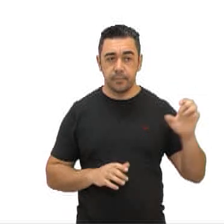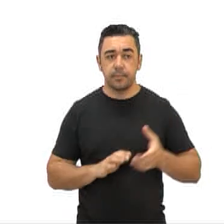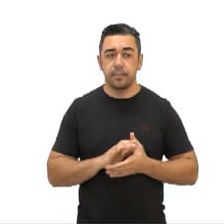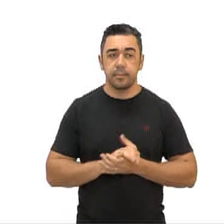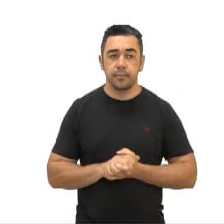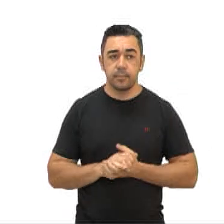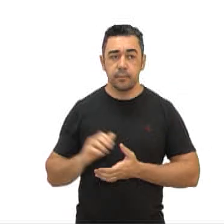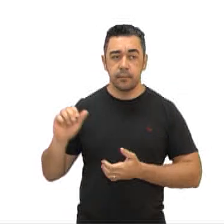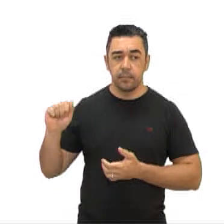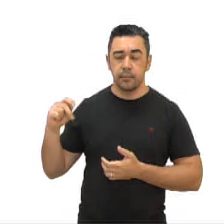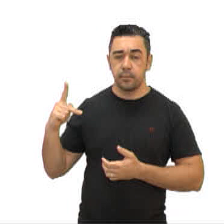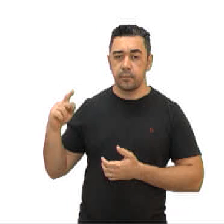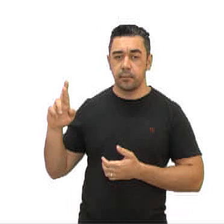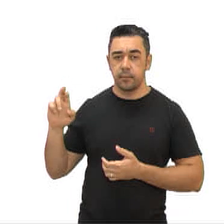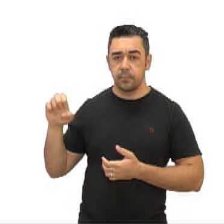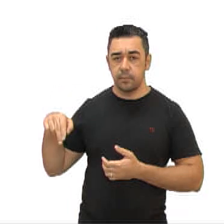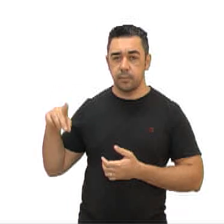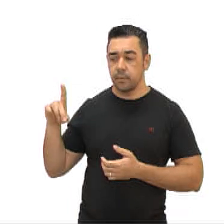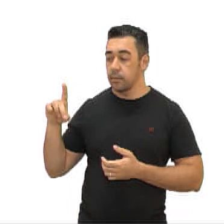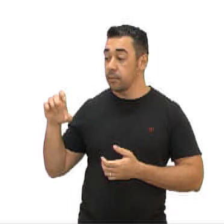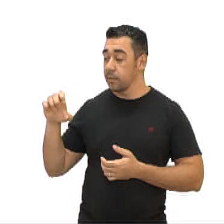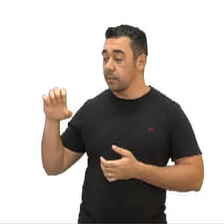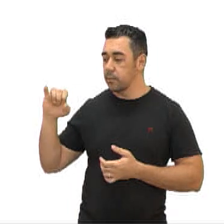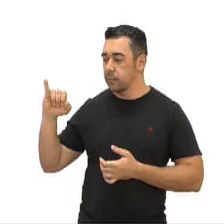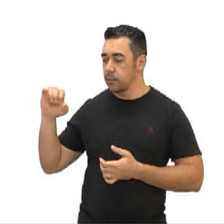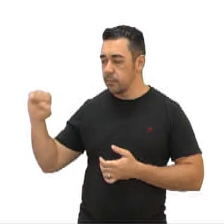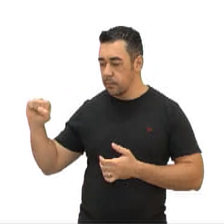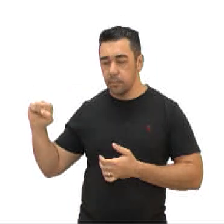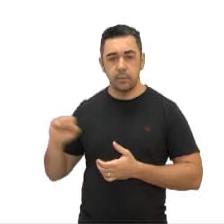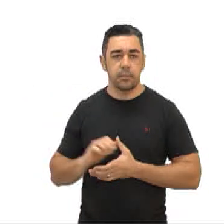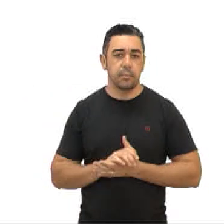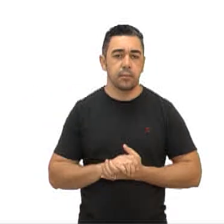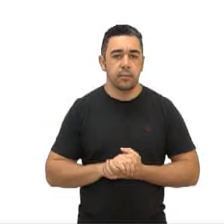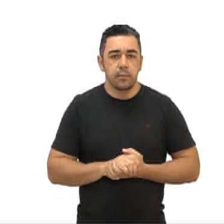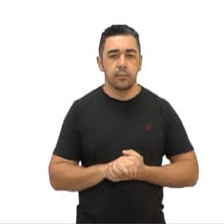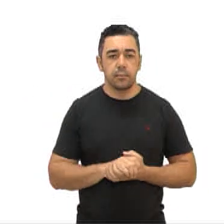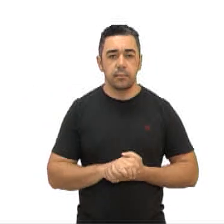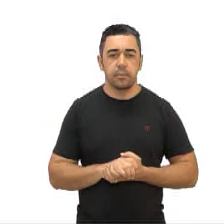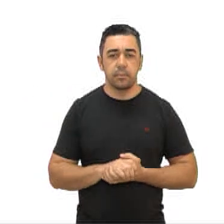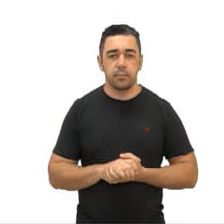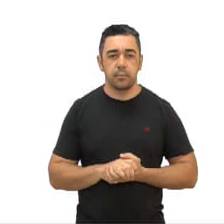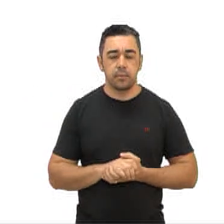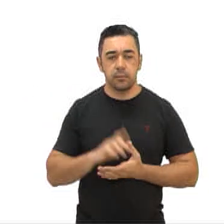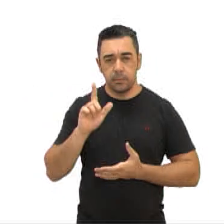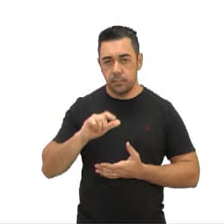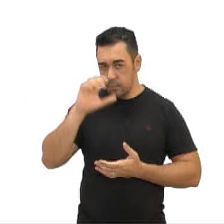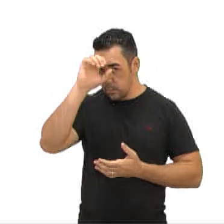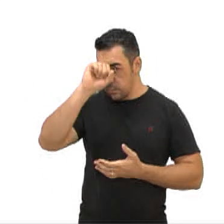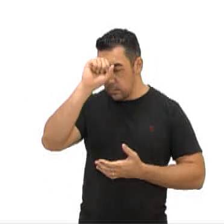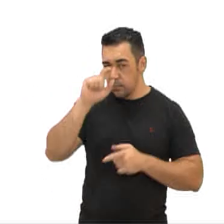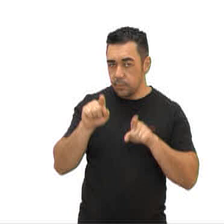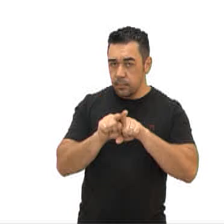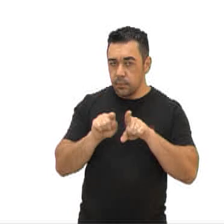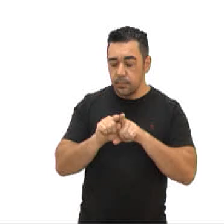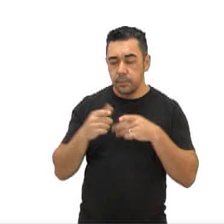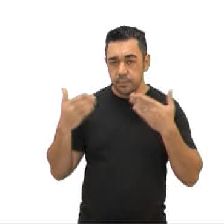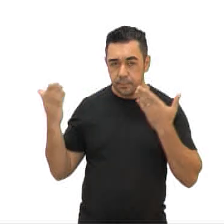em la E, vosotros aprendéis mucho com vuestros abuelos. Verbo aprender aí,